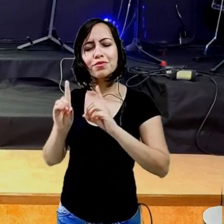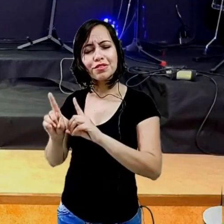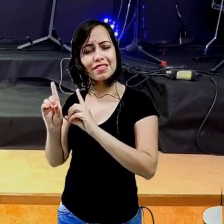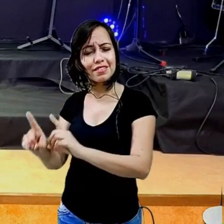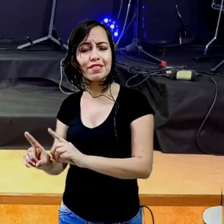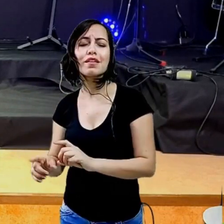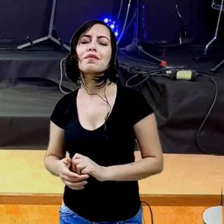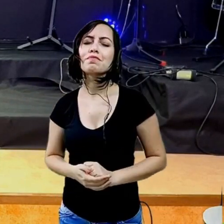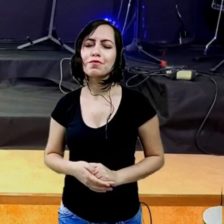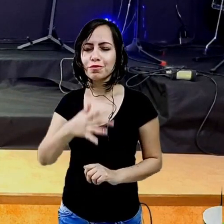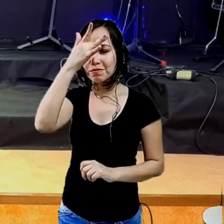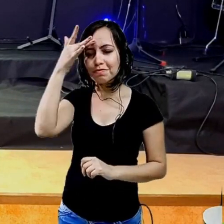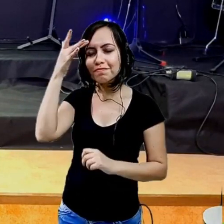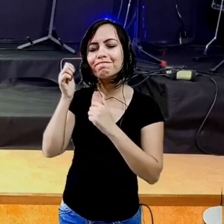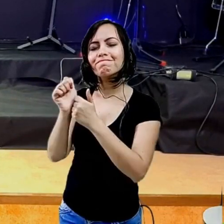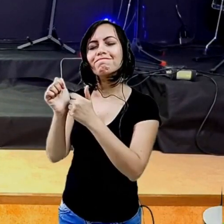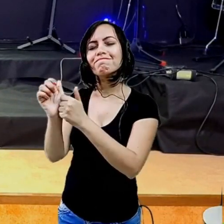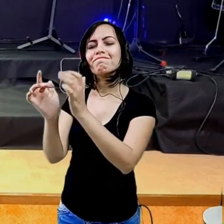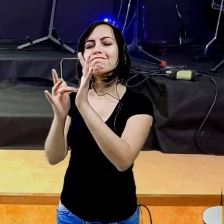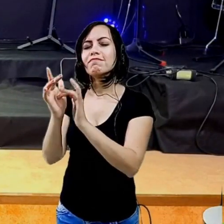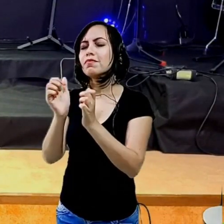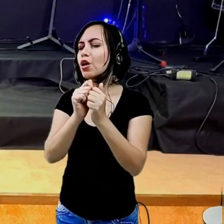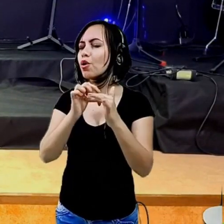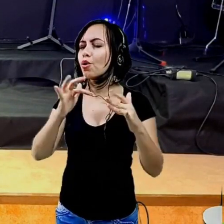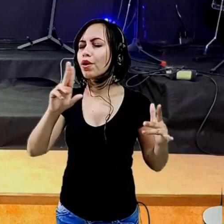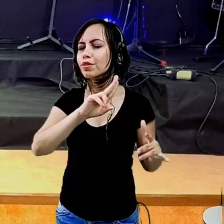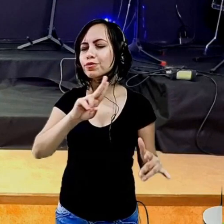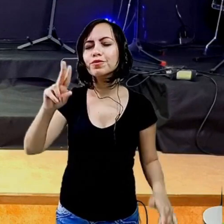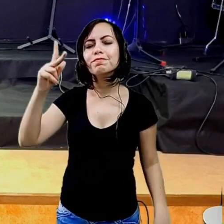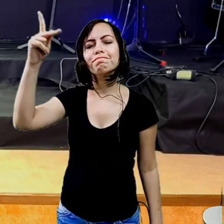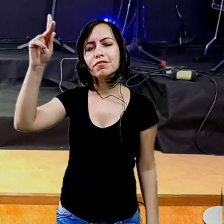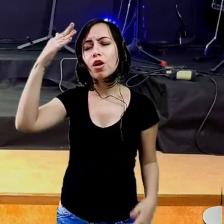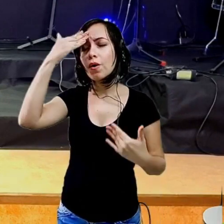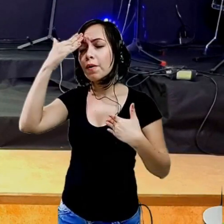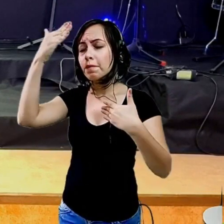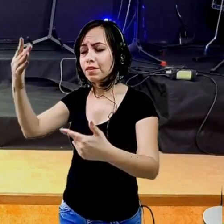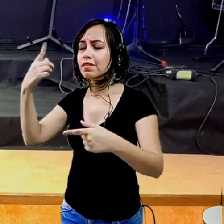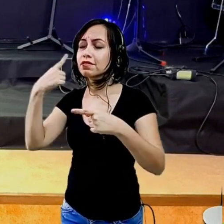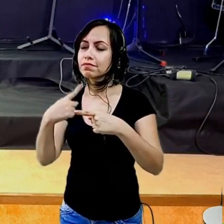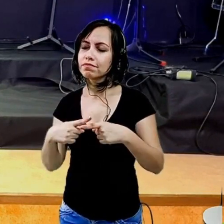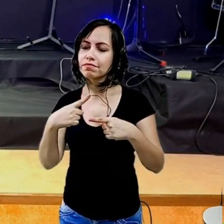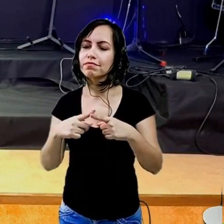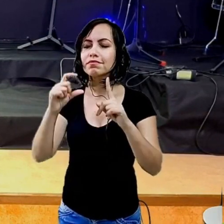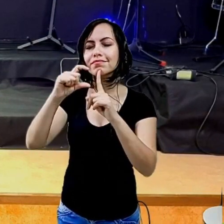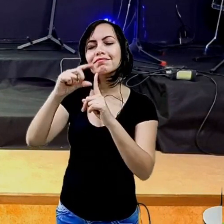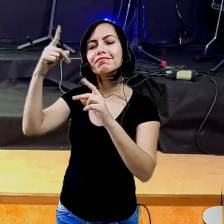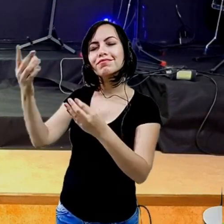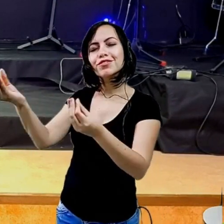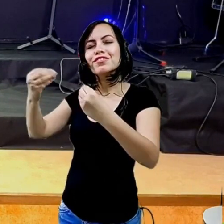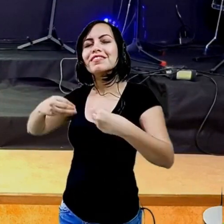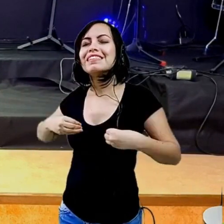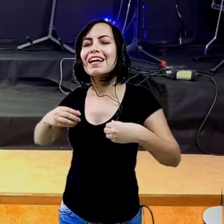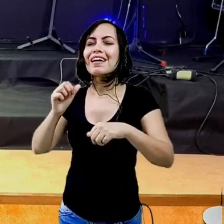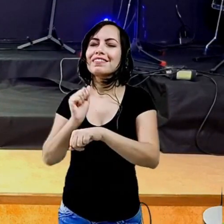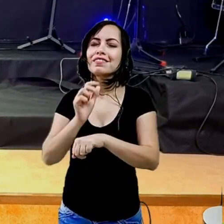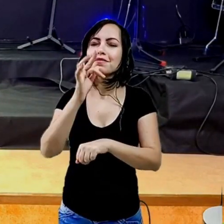um de nós, para os Teus seguidores, para a glória do Teu nome. Obrigado, meu Deus, porque a Tua palavra nos dá esperança, nos